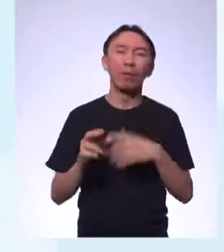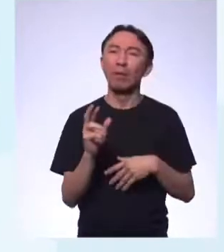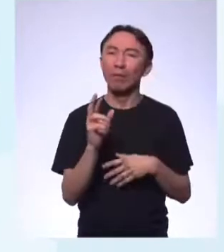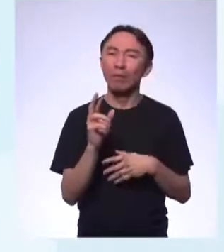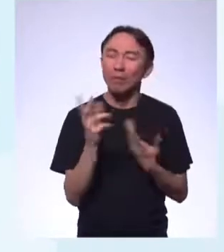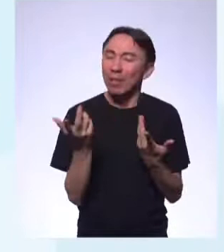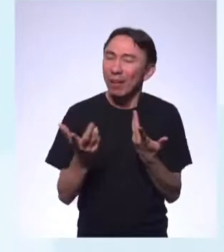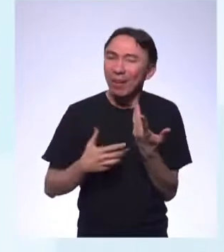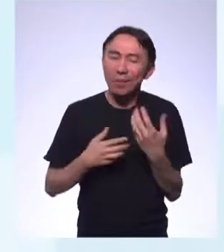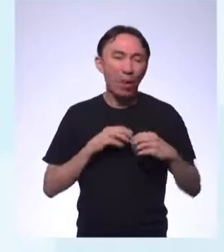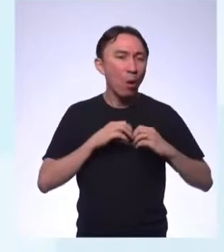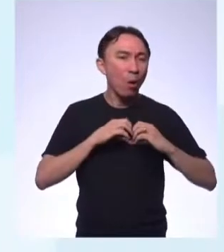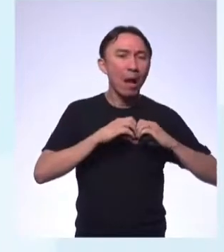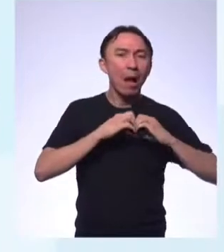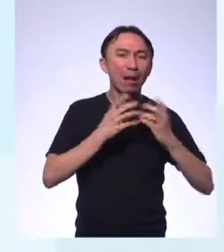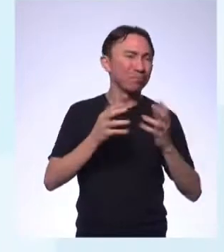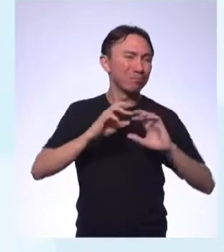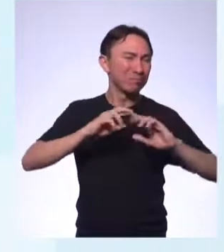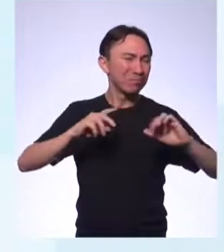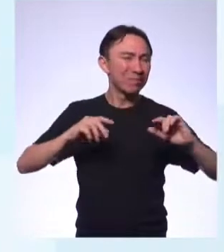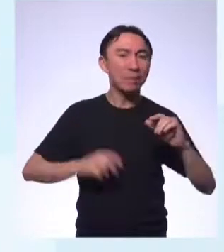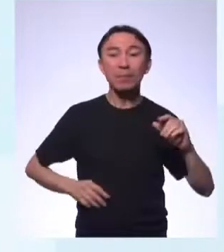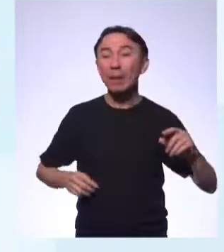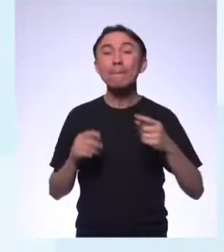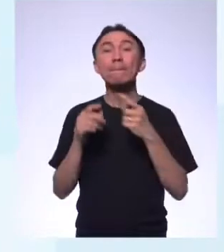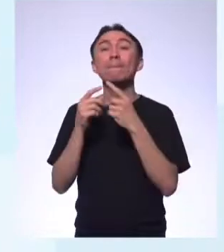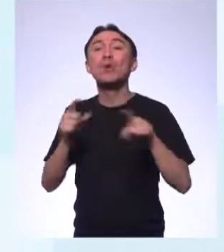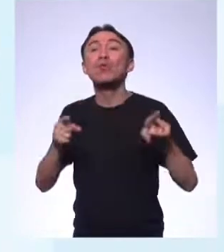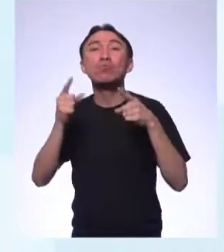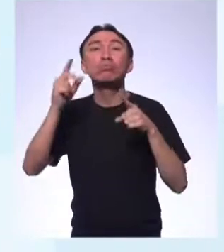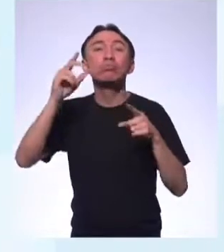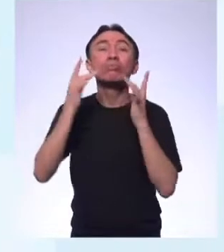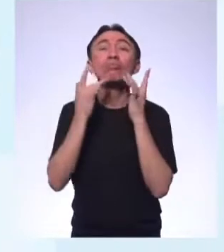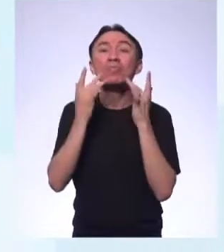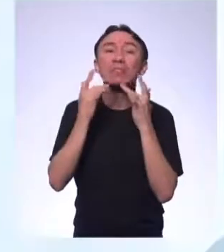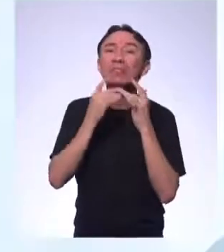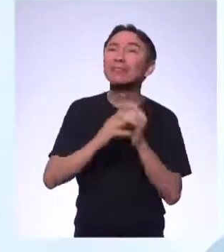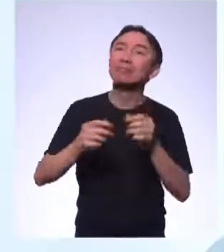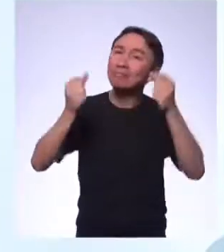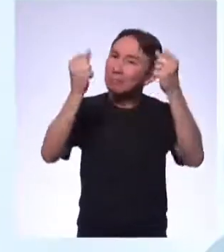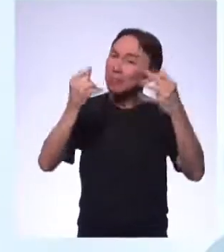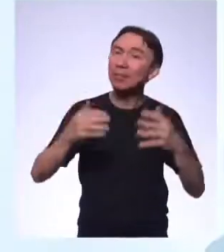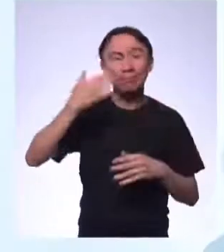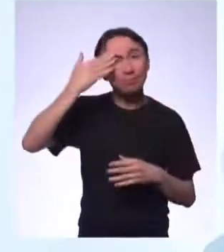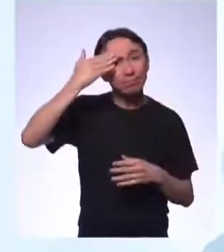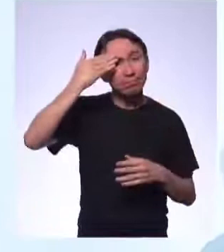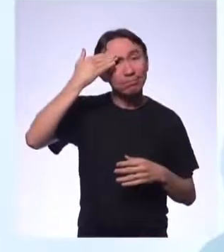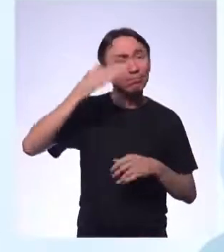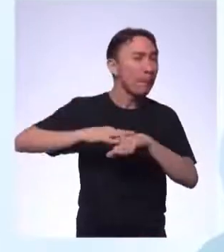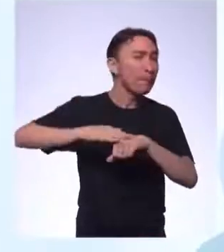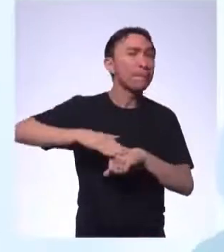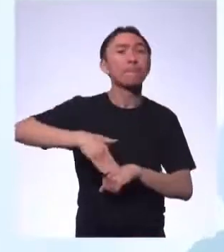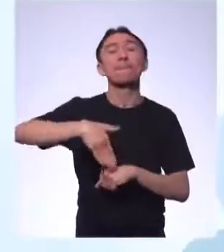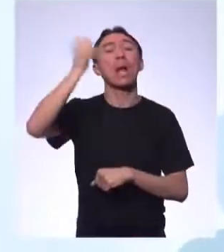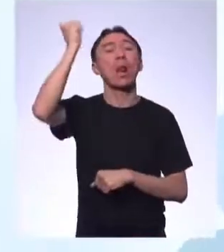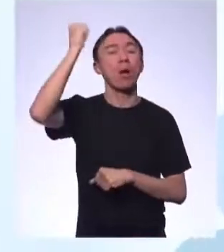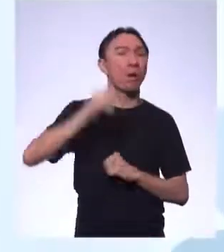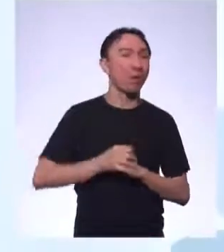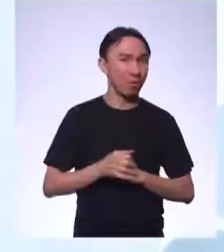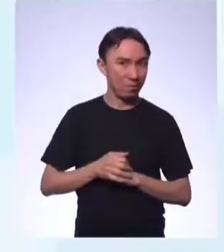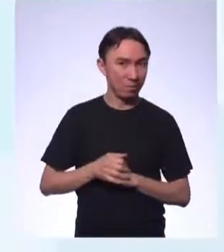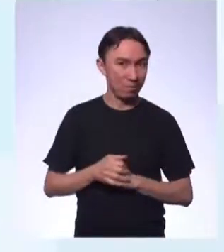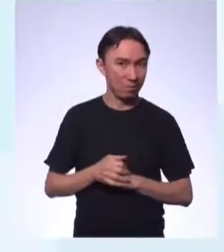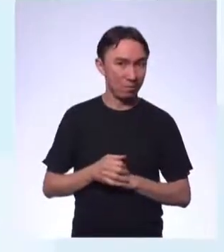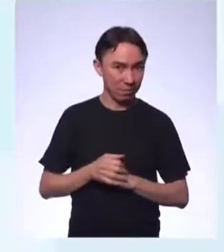que o musical seria a melhor forma de representar a ideia central, tá certo? Olha só. Então, gente, assim que